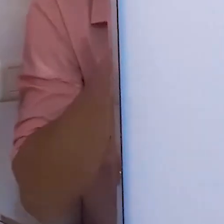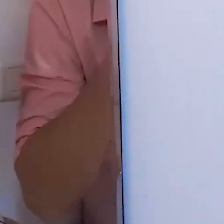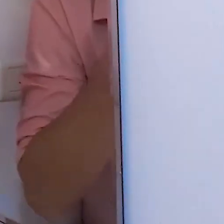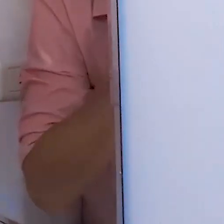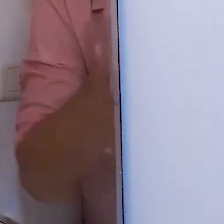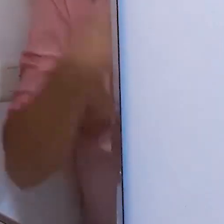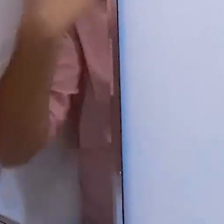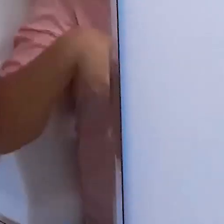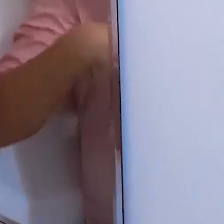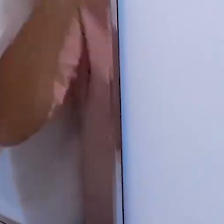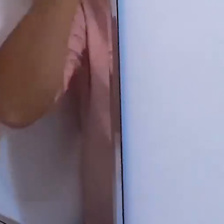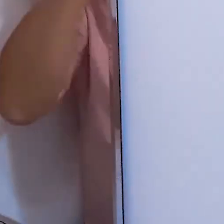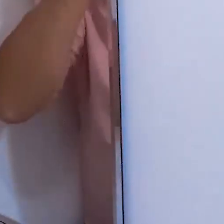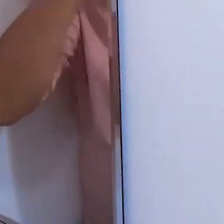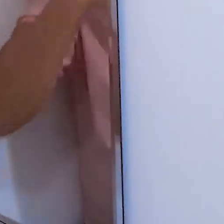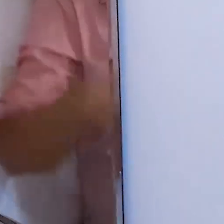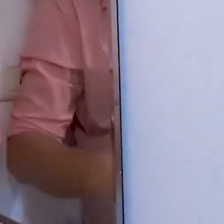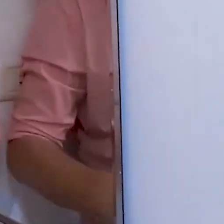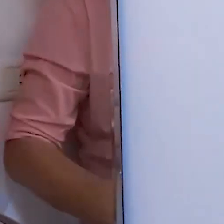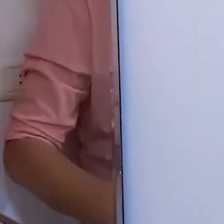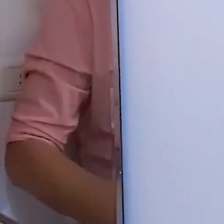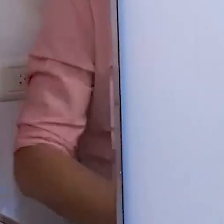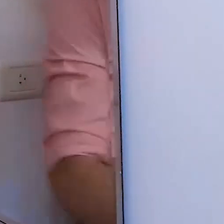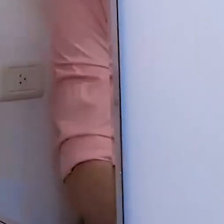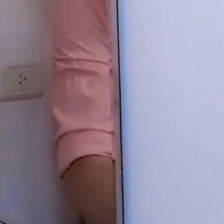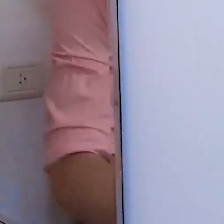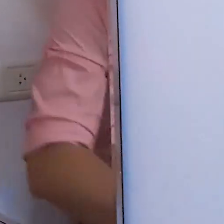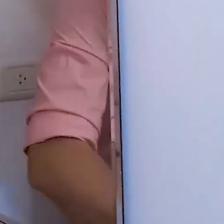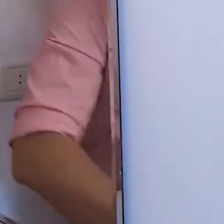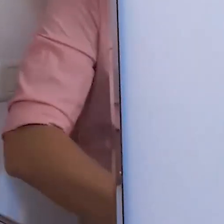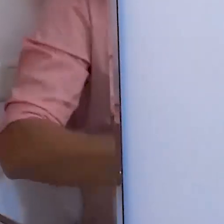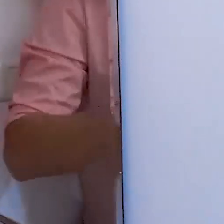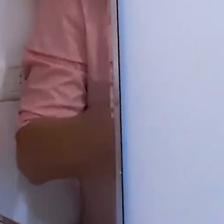Tá sujo. Preciso escovar.